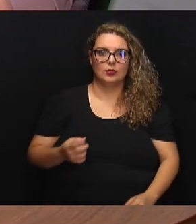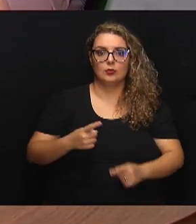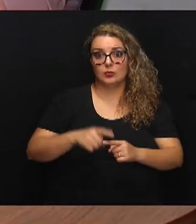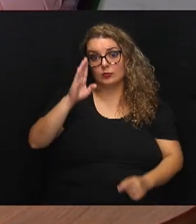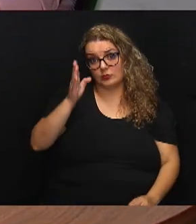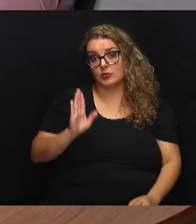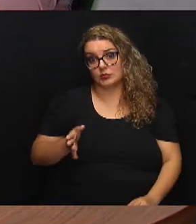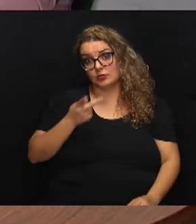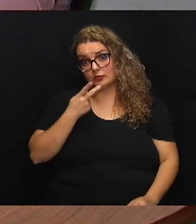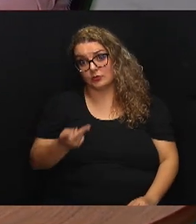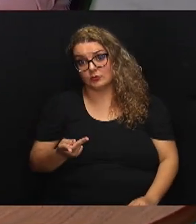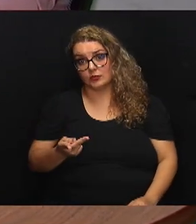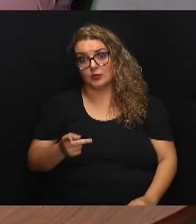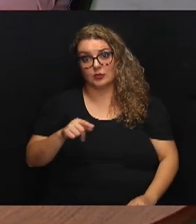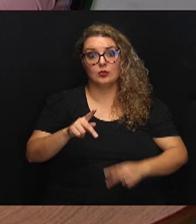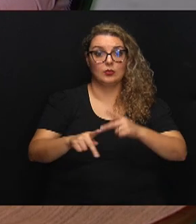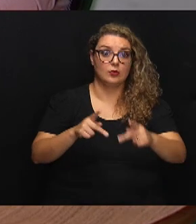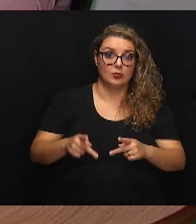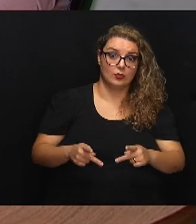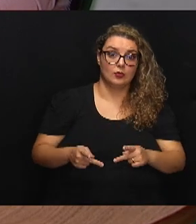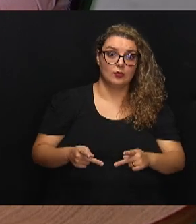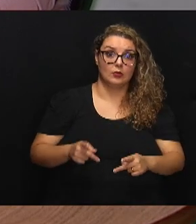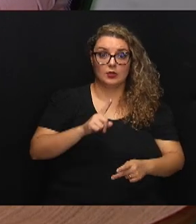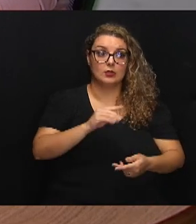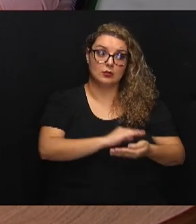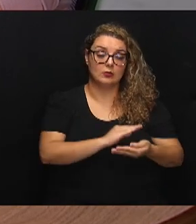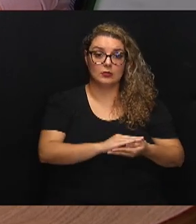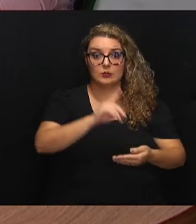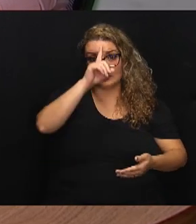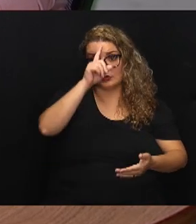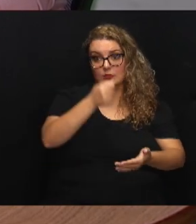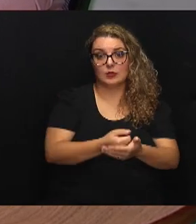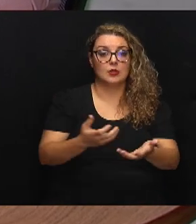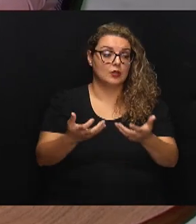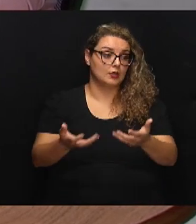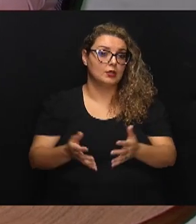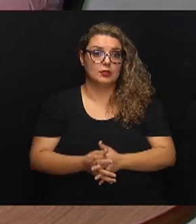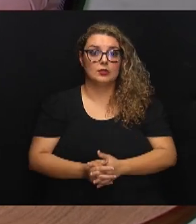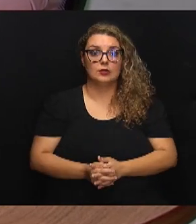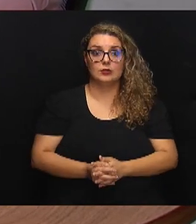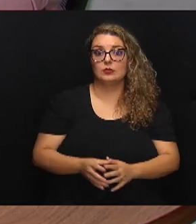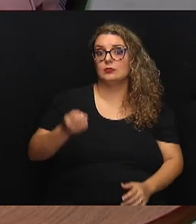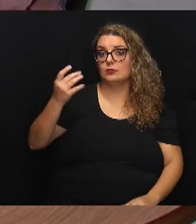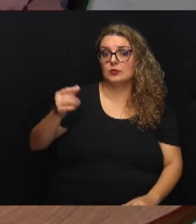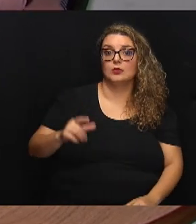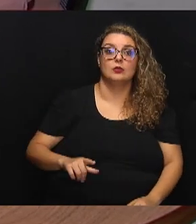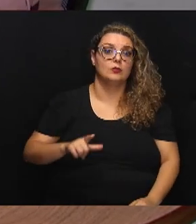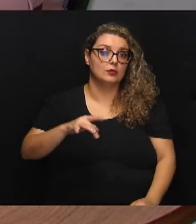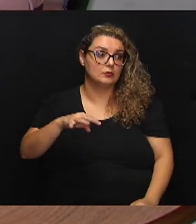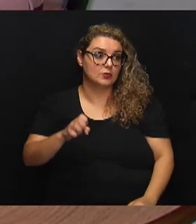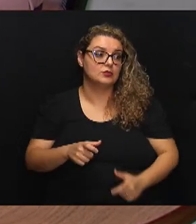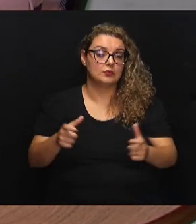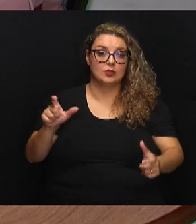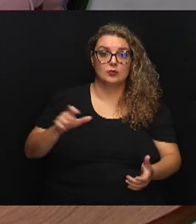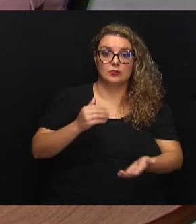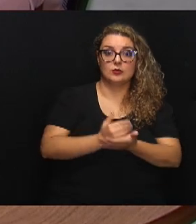disse, o brasileiro não é um povo poupador. Então, às vezes, para fazer sua decisão, você quer ir lá viajar, você precisa ter um limite maior no seu cartão de crédito, você